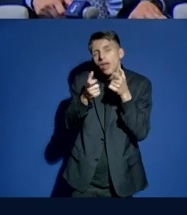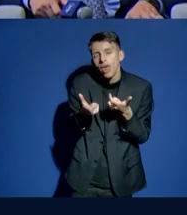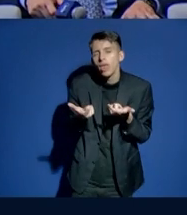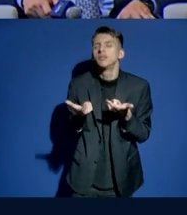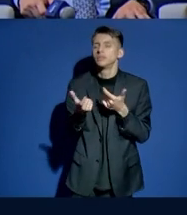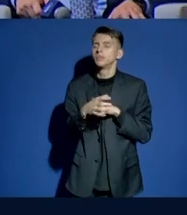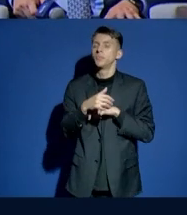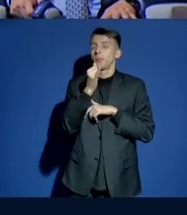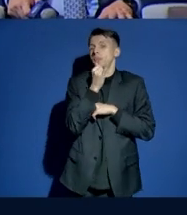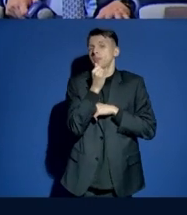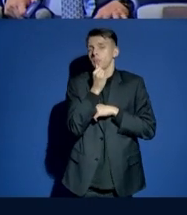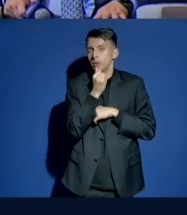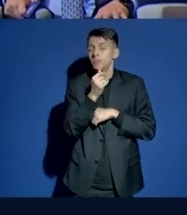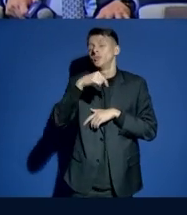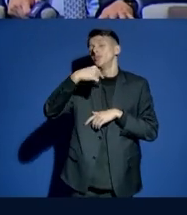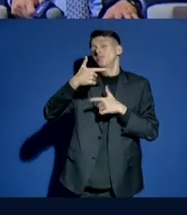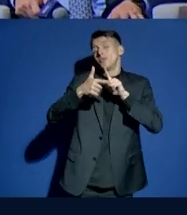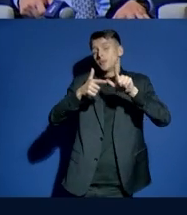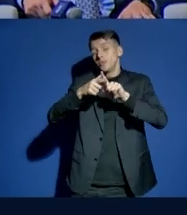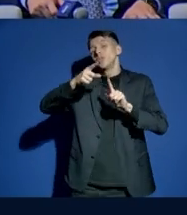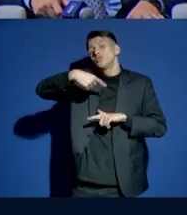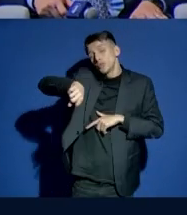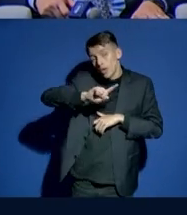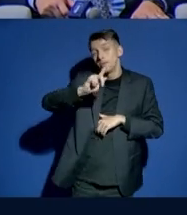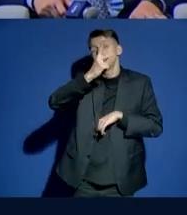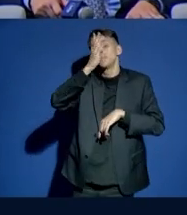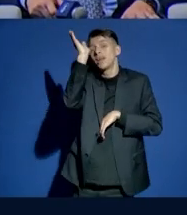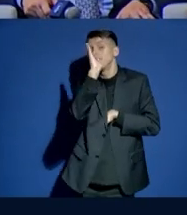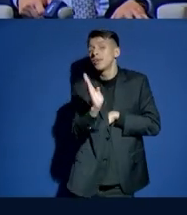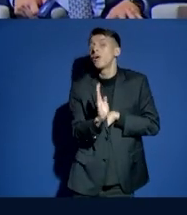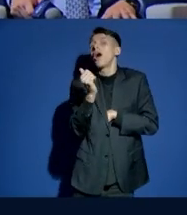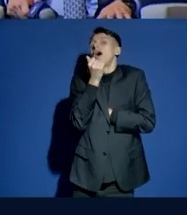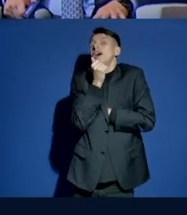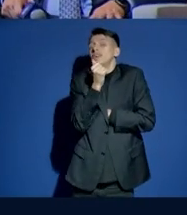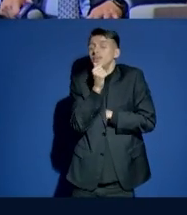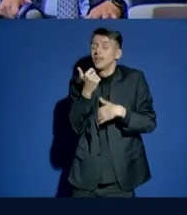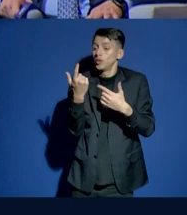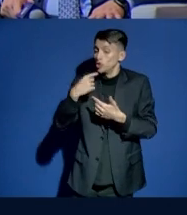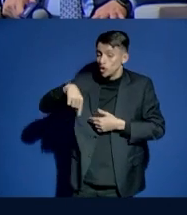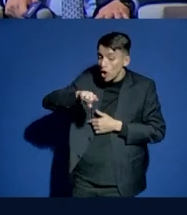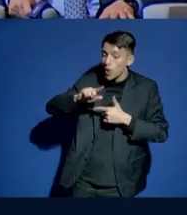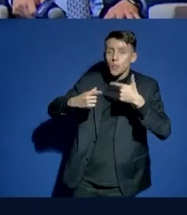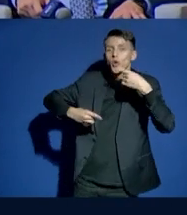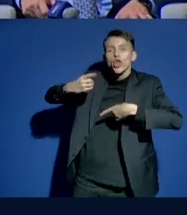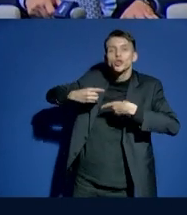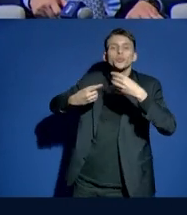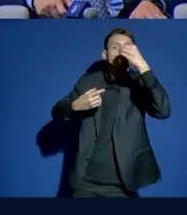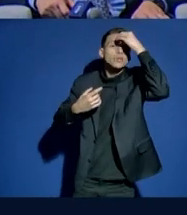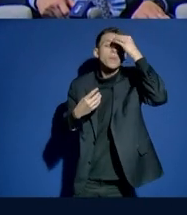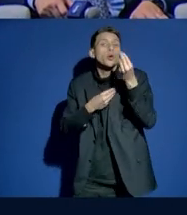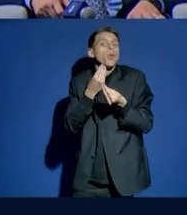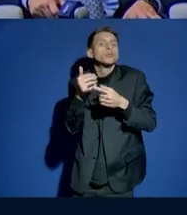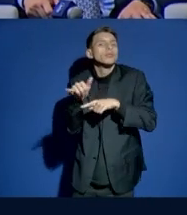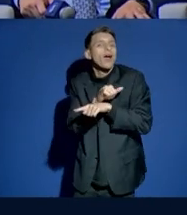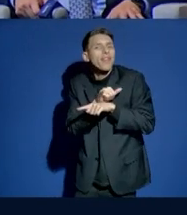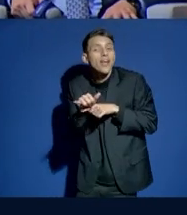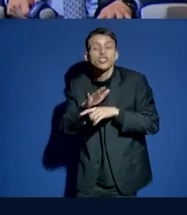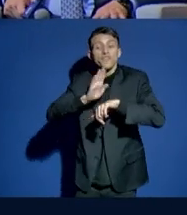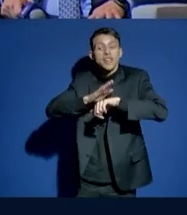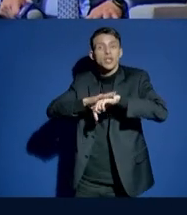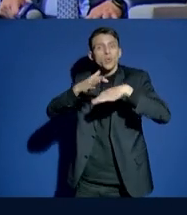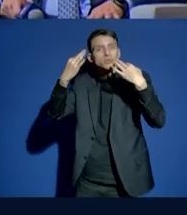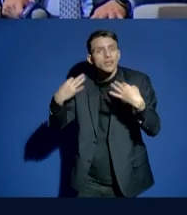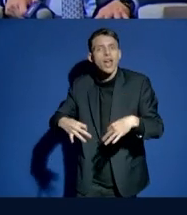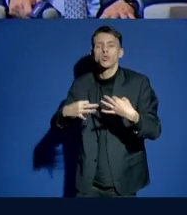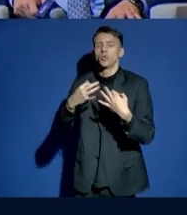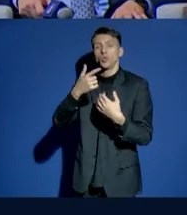problema que nós brasileiros atores políticos não são capazes ou de compreender isso ou de fazer aquilo que é correto